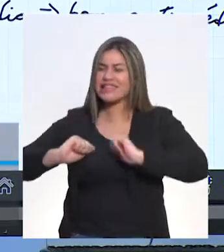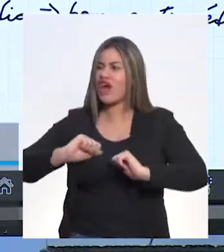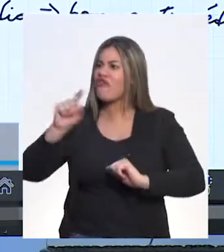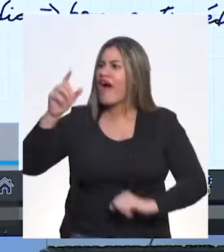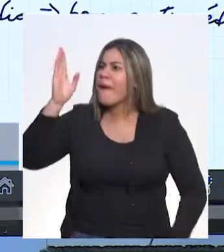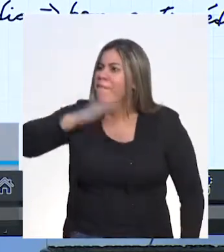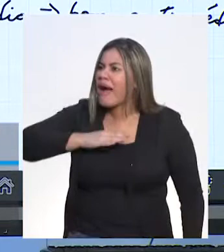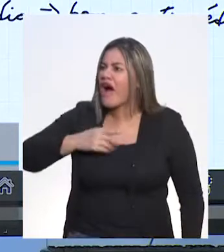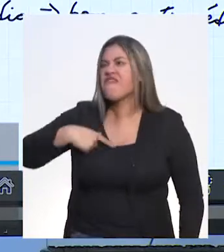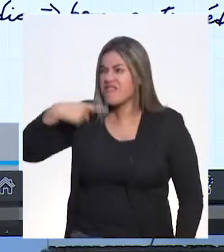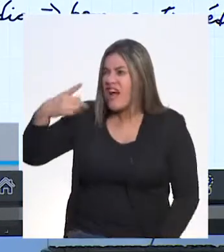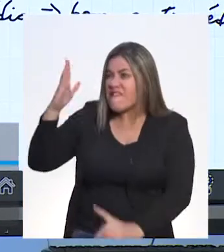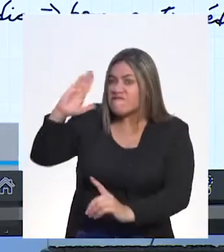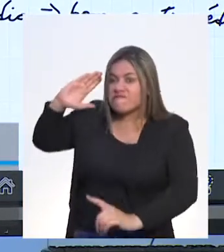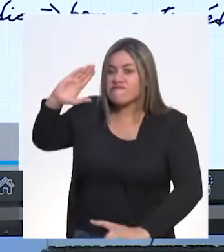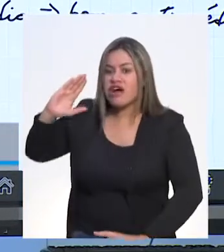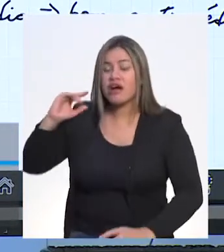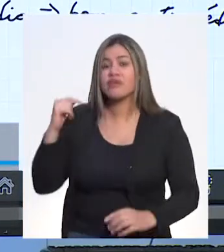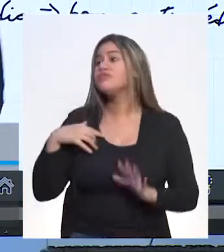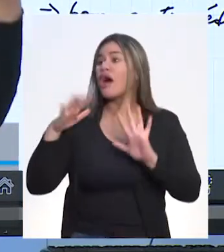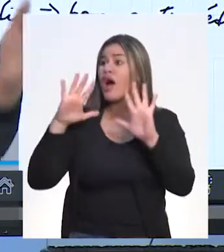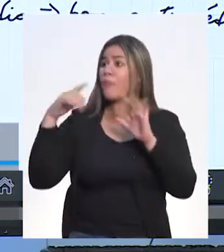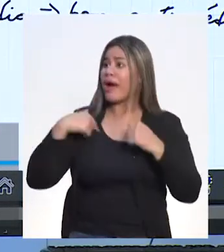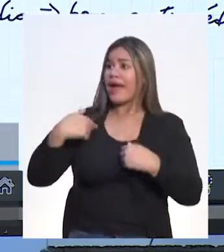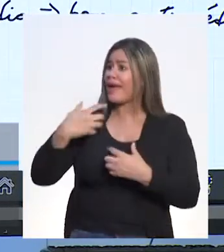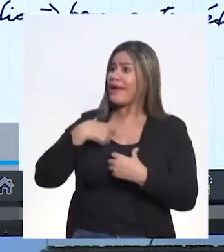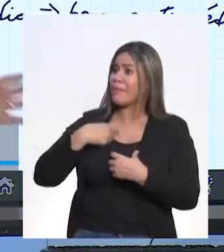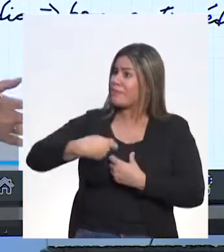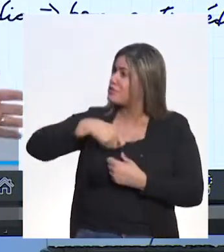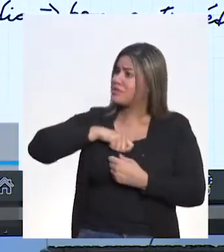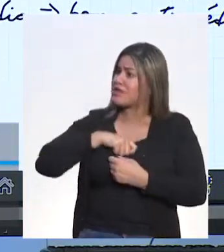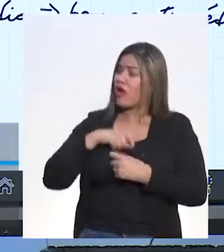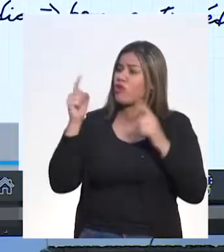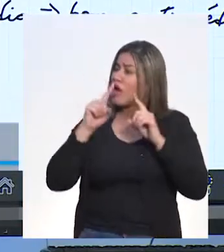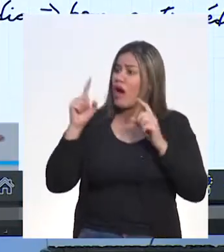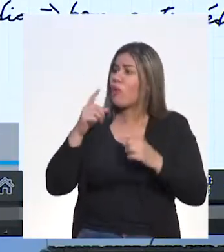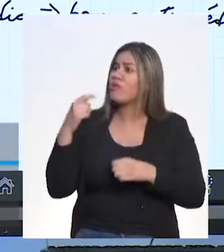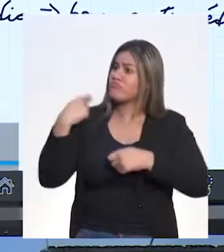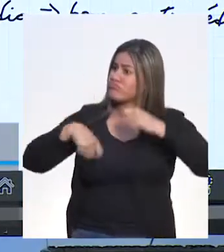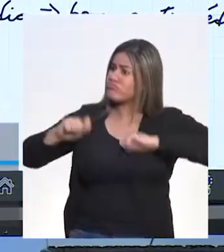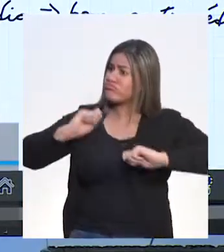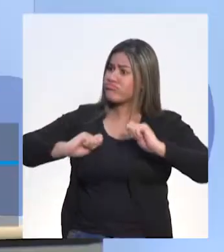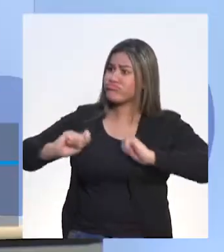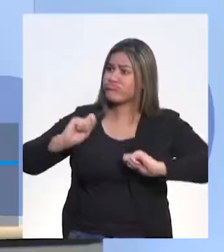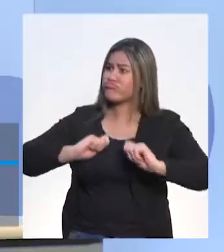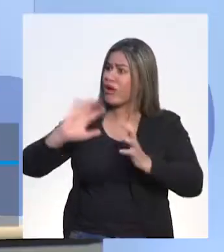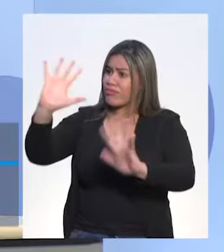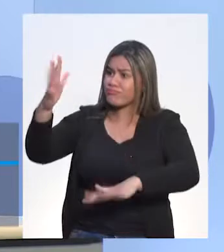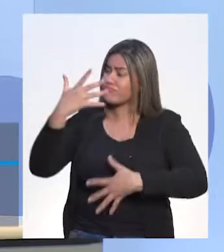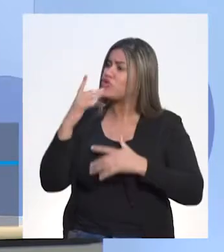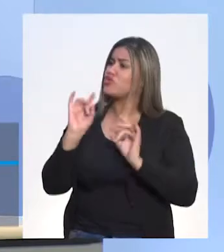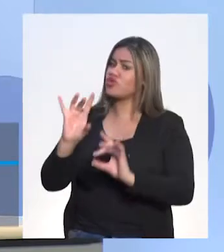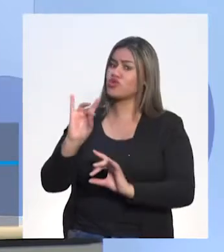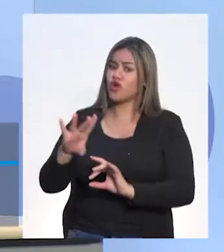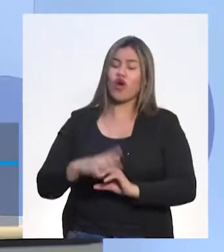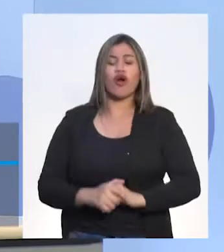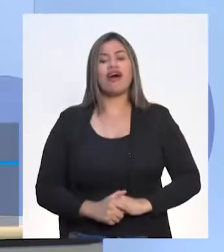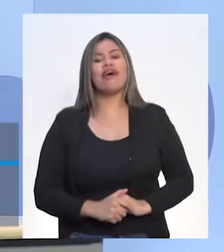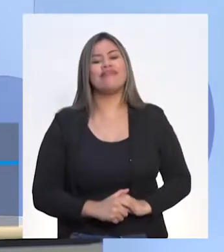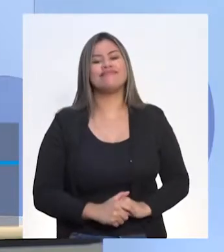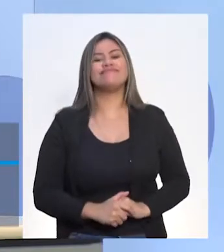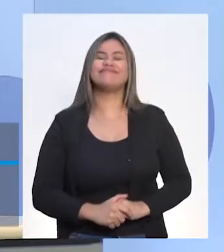má. Mas eu não exato. sou fulana, eu sou atriz, fulana é personagem. Não interessa aí, né? É Sinal que o complicado. texto é bem escrito, que é